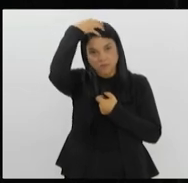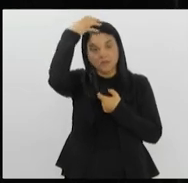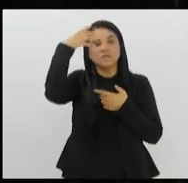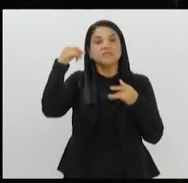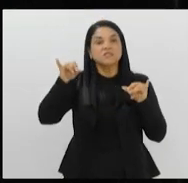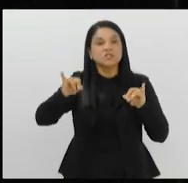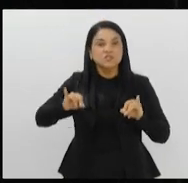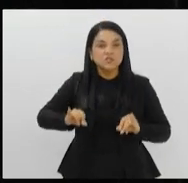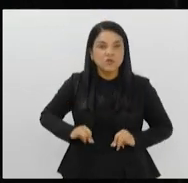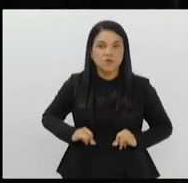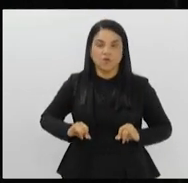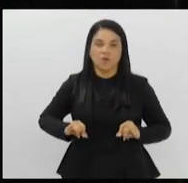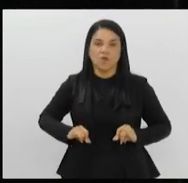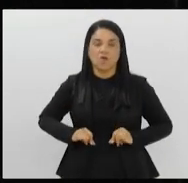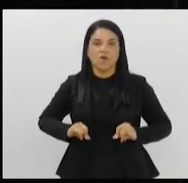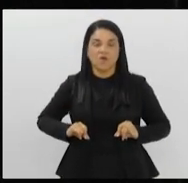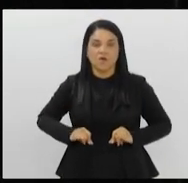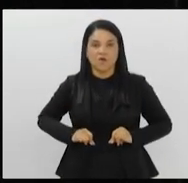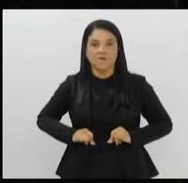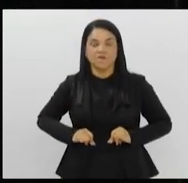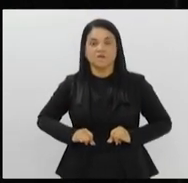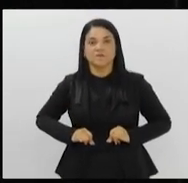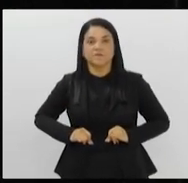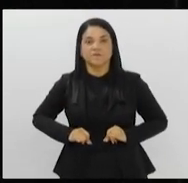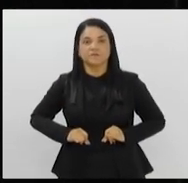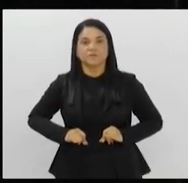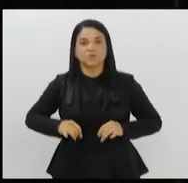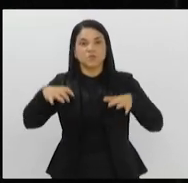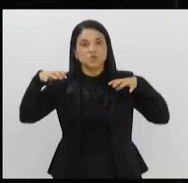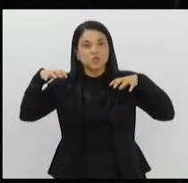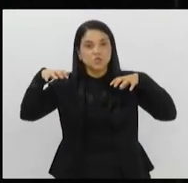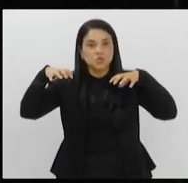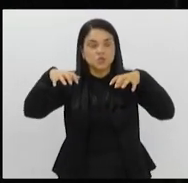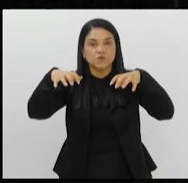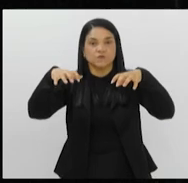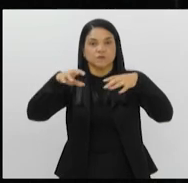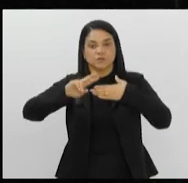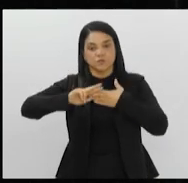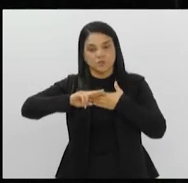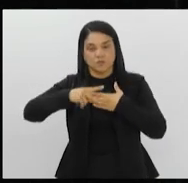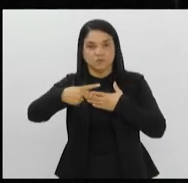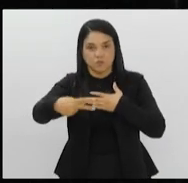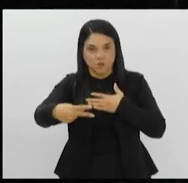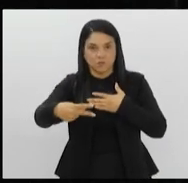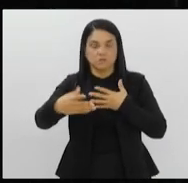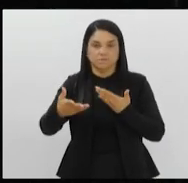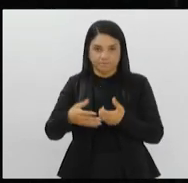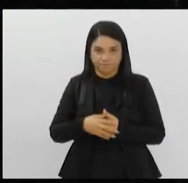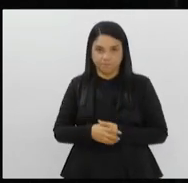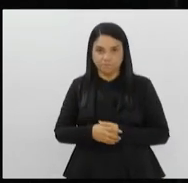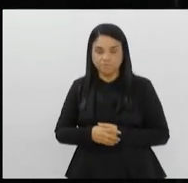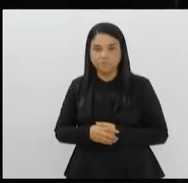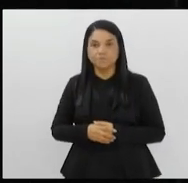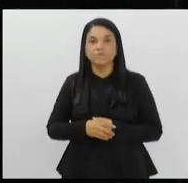sofre, via de regra, com as chuvas, consequências das chuvas. E em